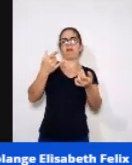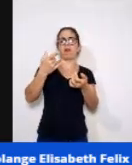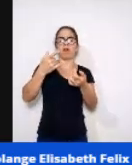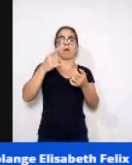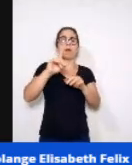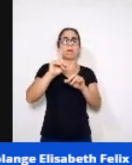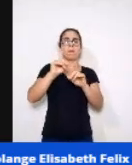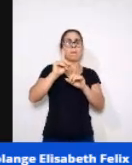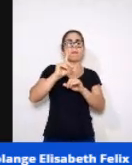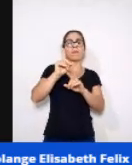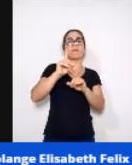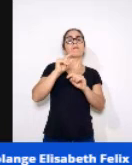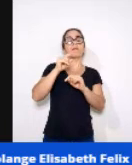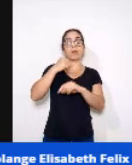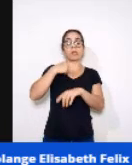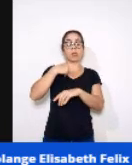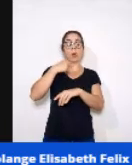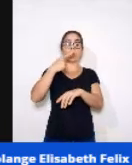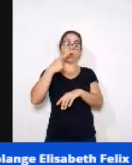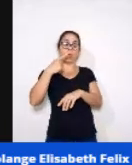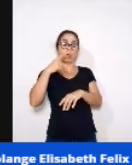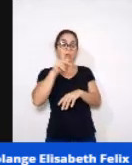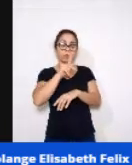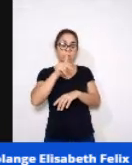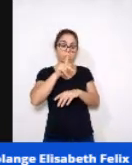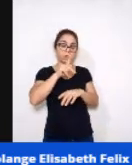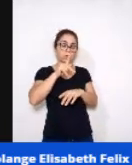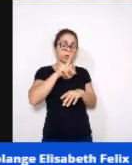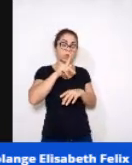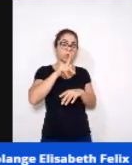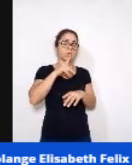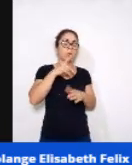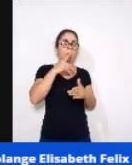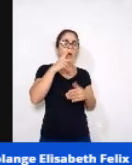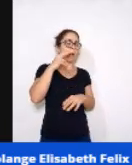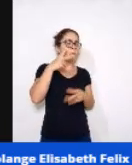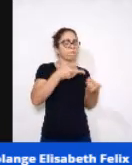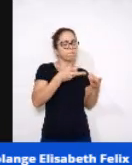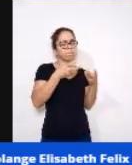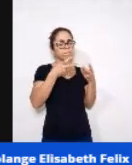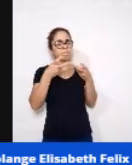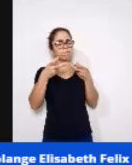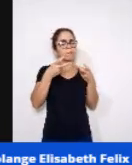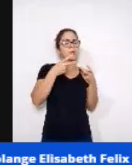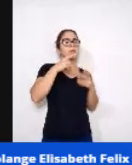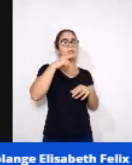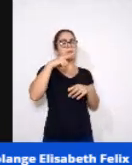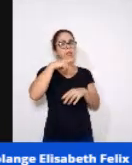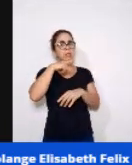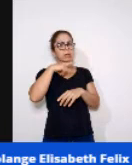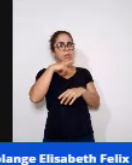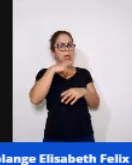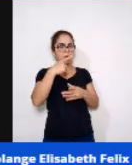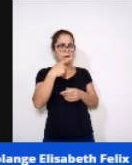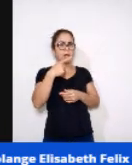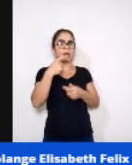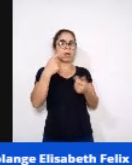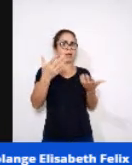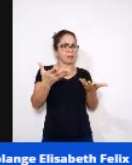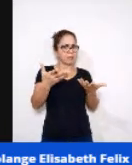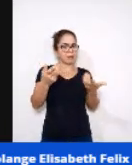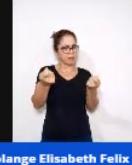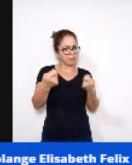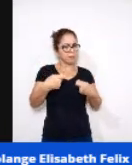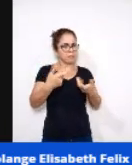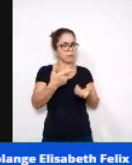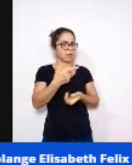professor, acompanhando essa turma, procurar diagnosticar se há necessidade que eu retome esses conteúdos antes